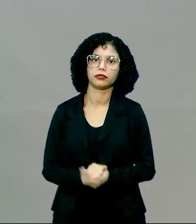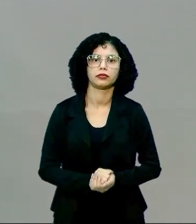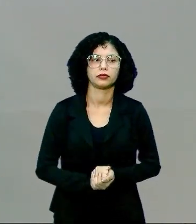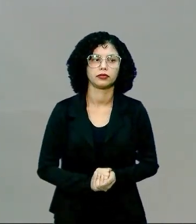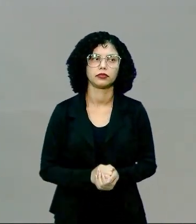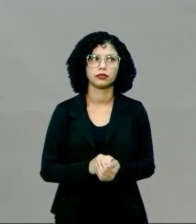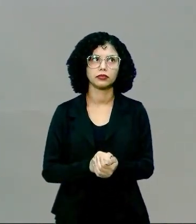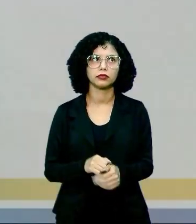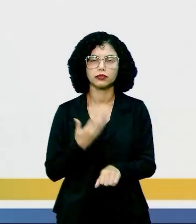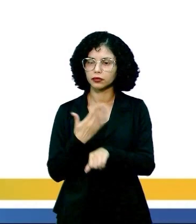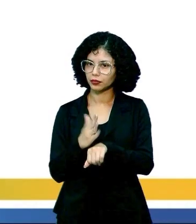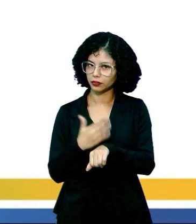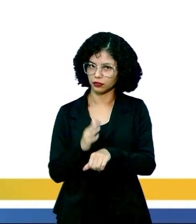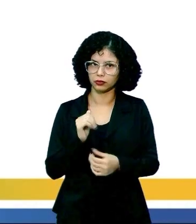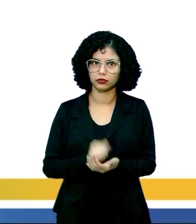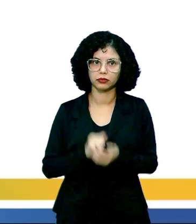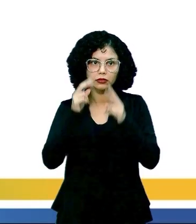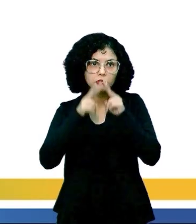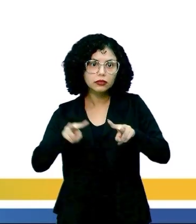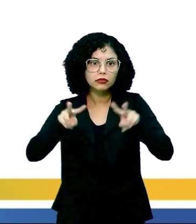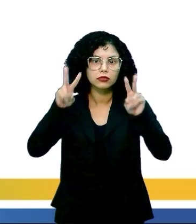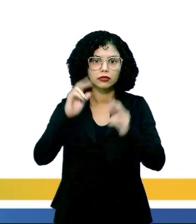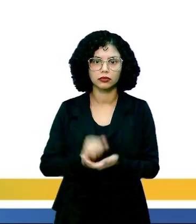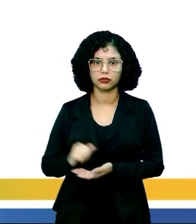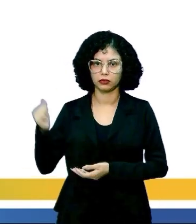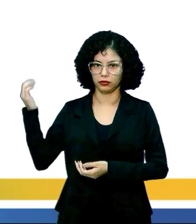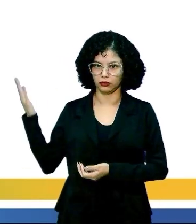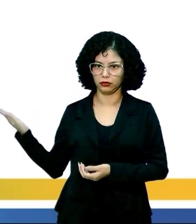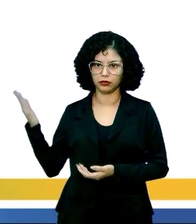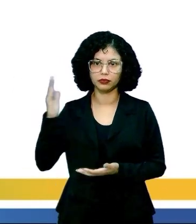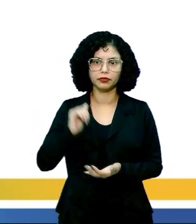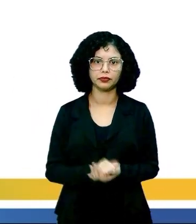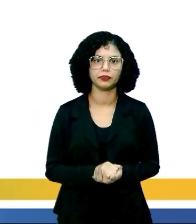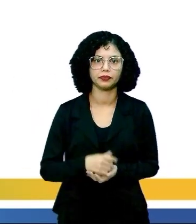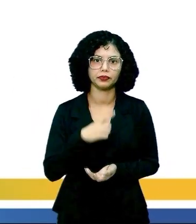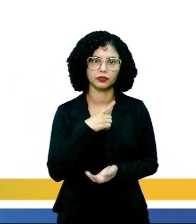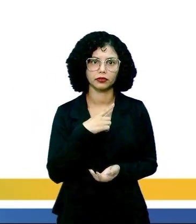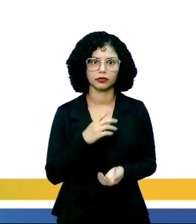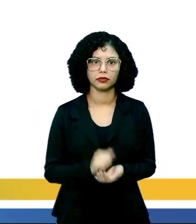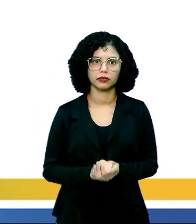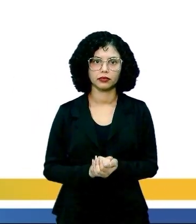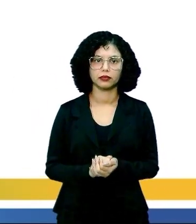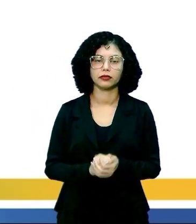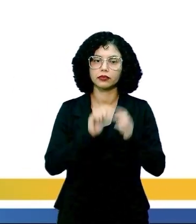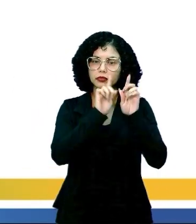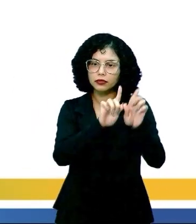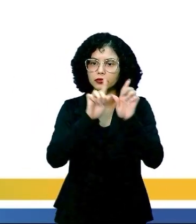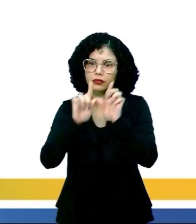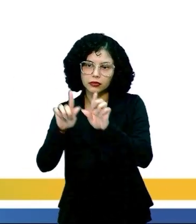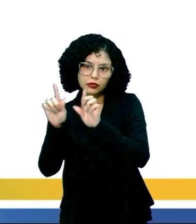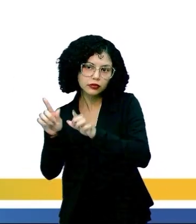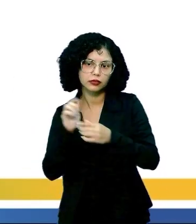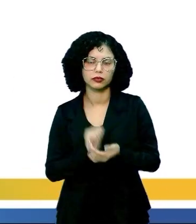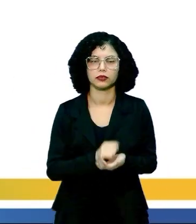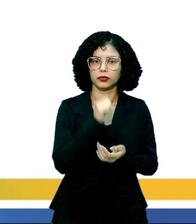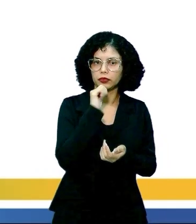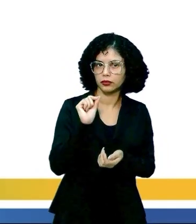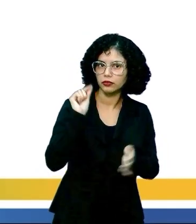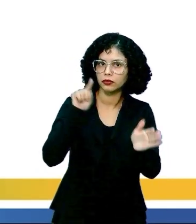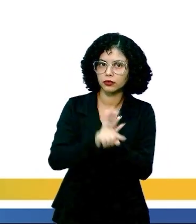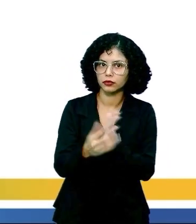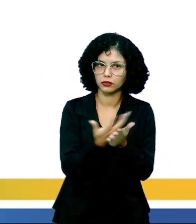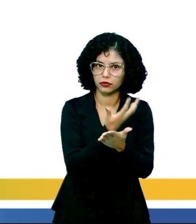nosso exercitando? Visualizem em tela, nós temos aí uma charge, né? E essa questão ela